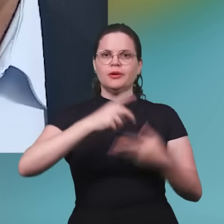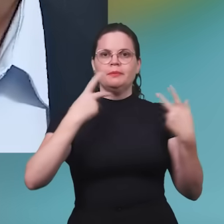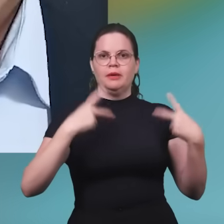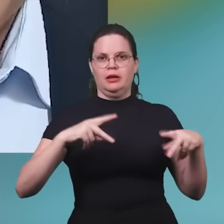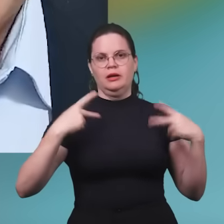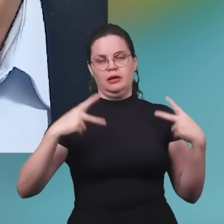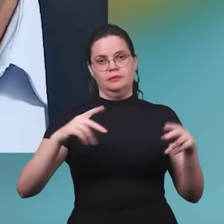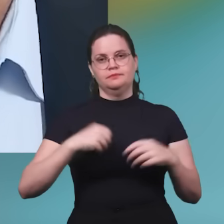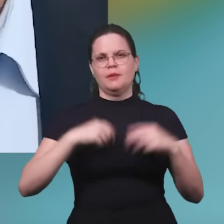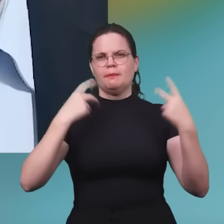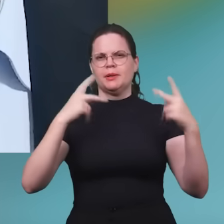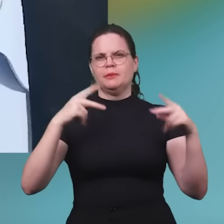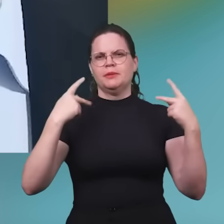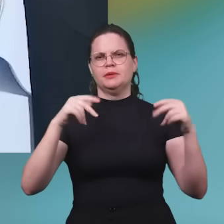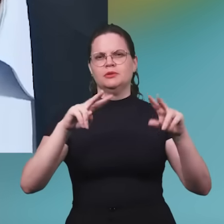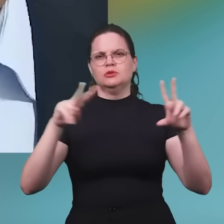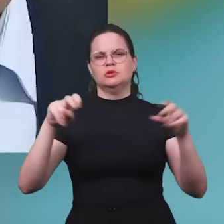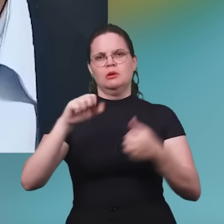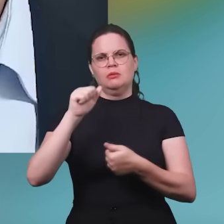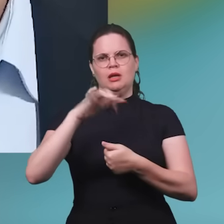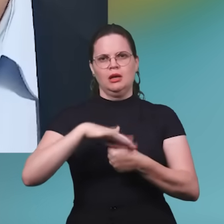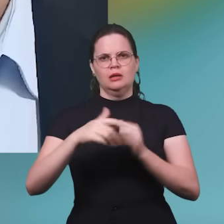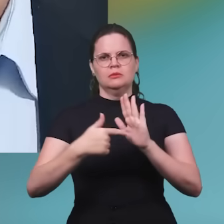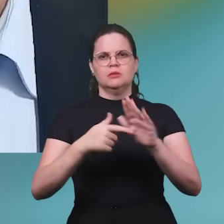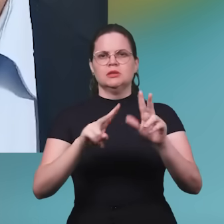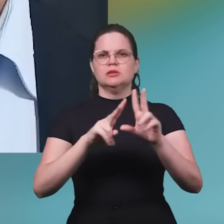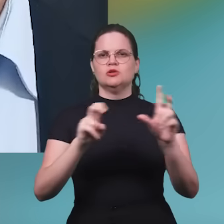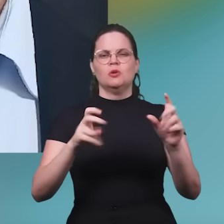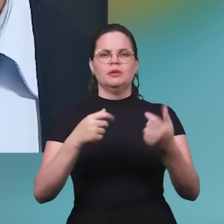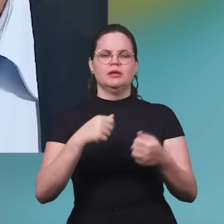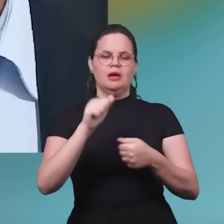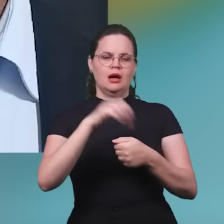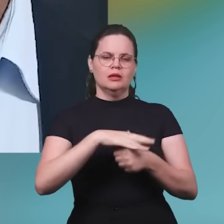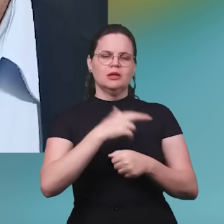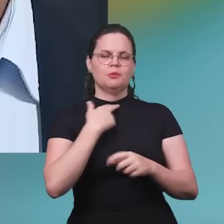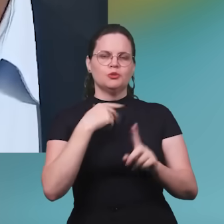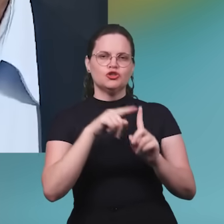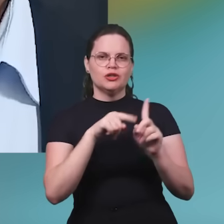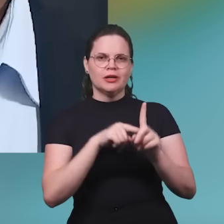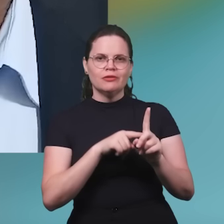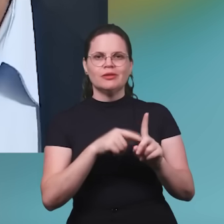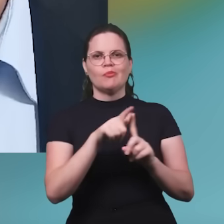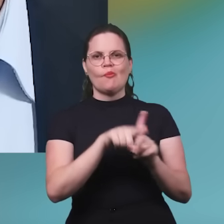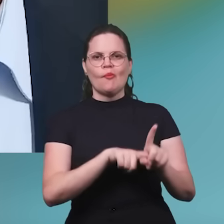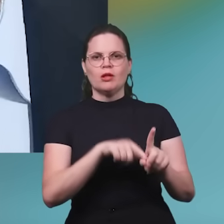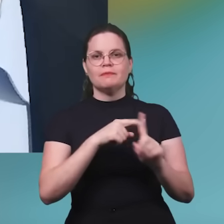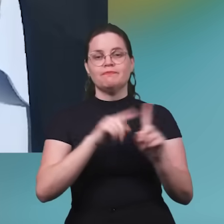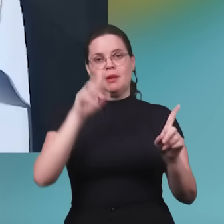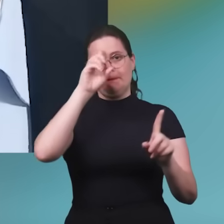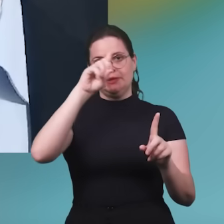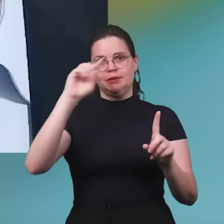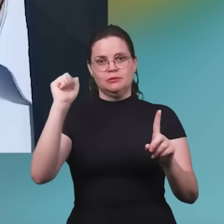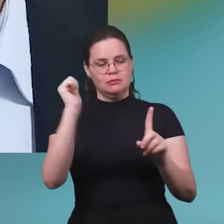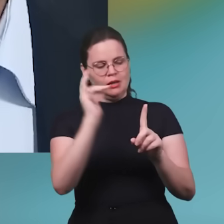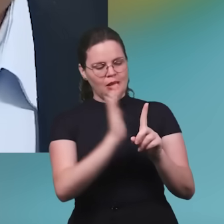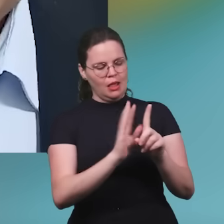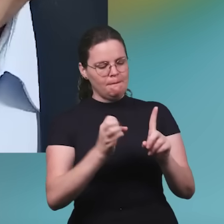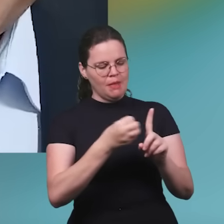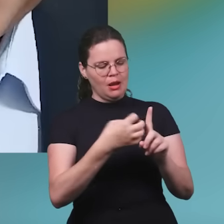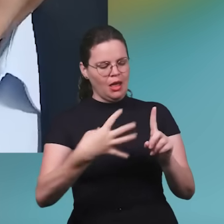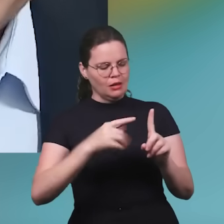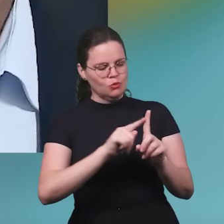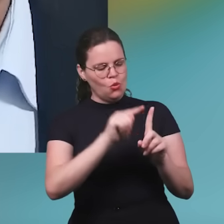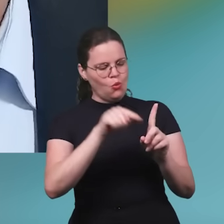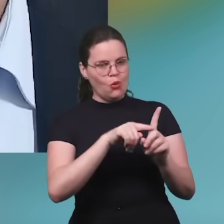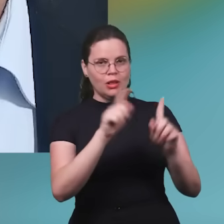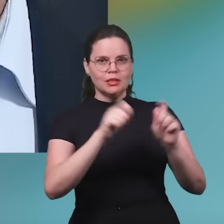Ana, a mãe de Samuel, que não podia engravidar, mas por uma intervenção de Deus operou algo glorioso